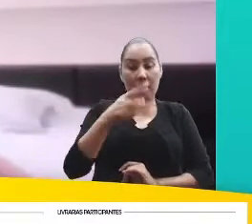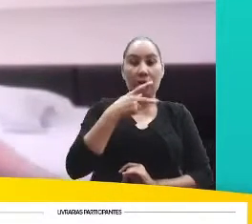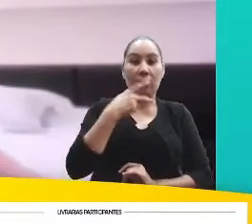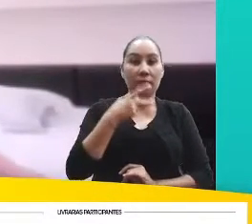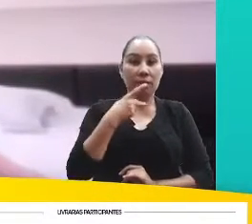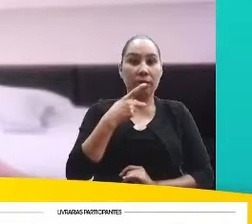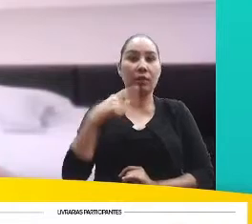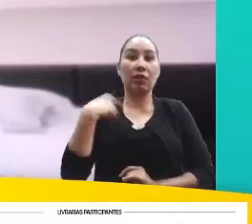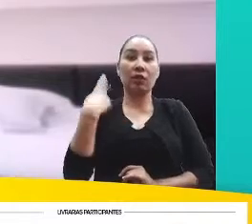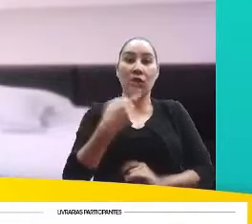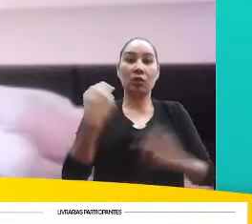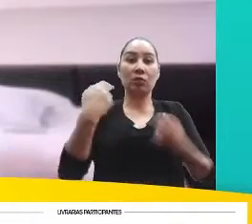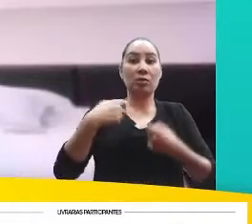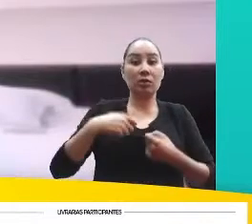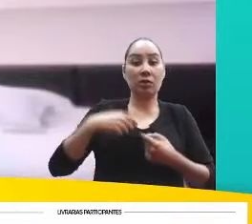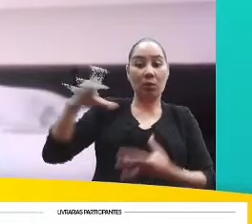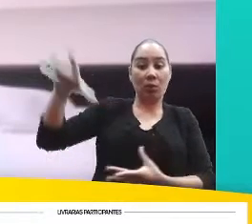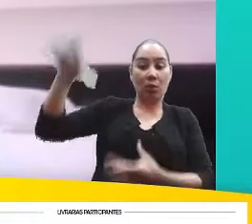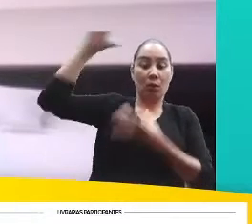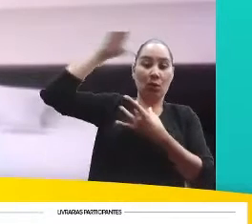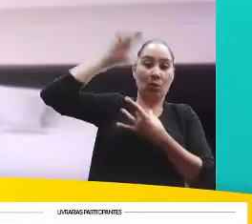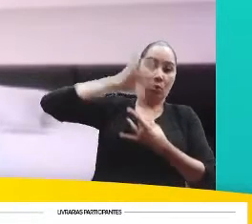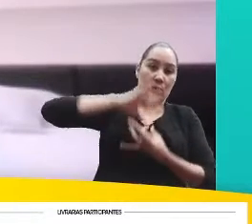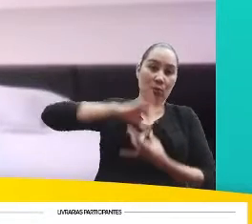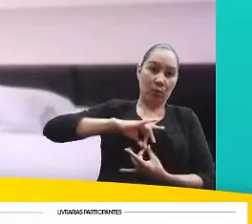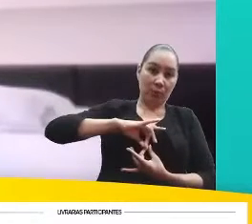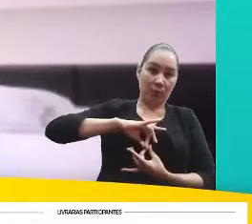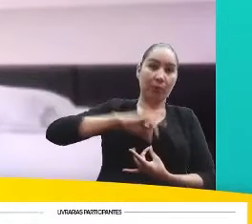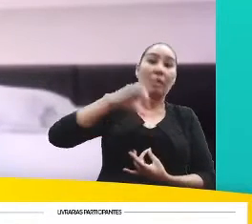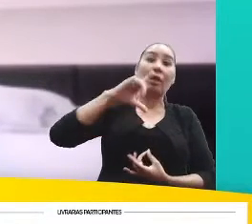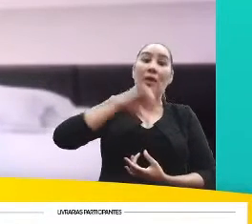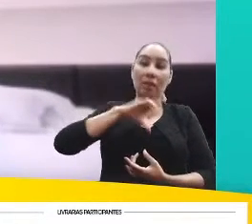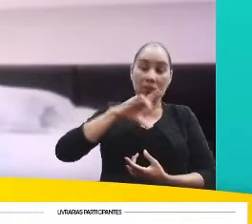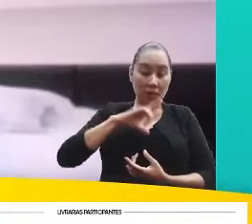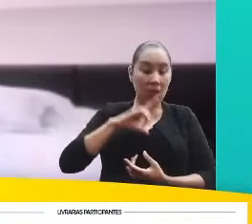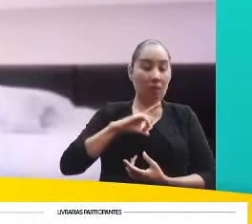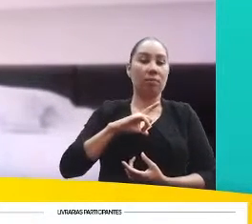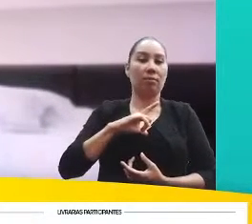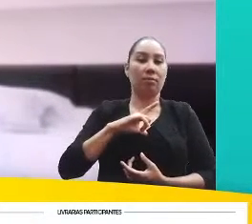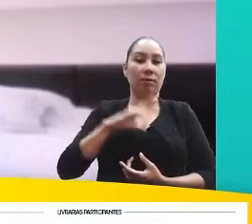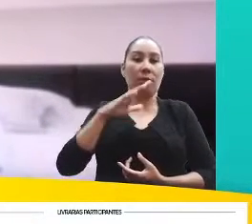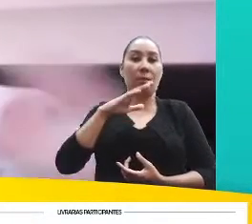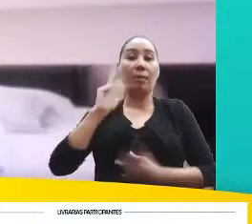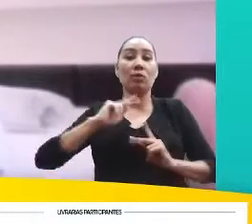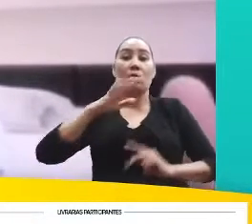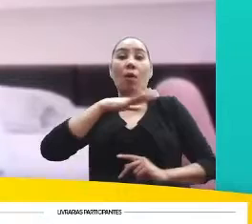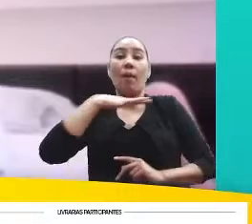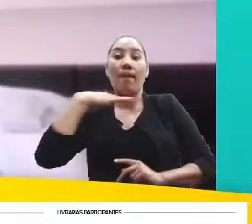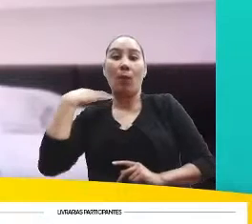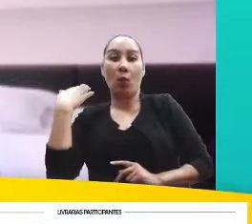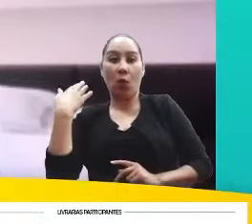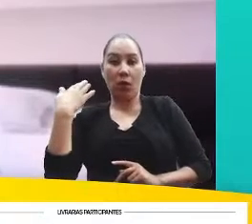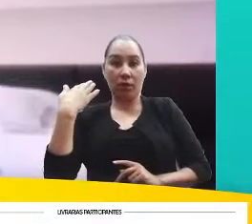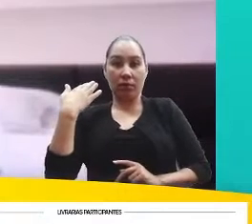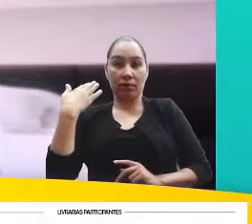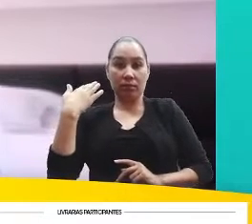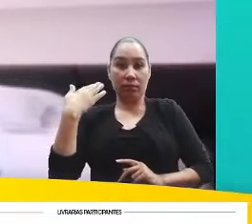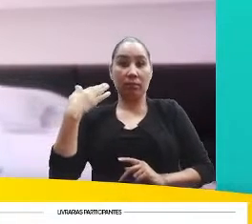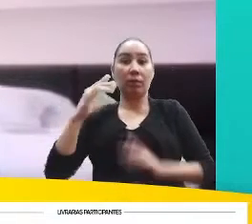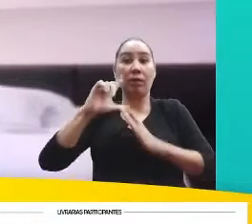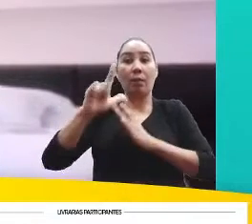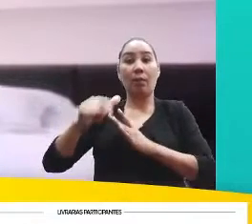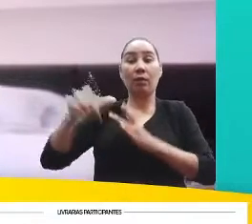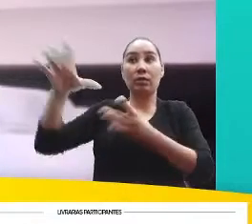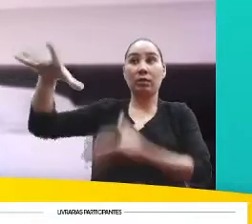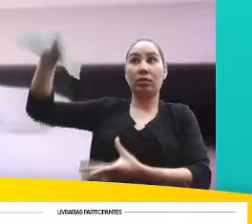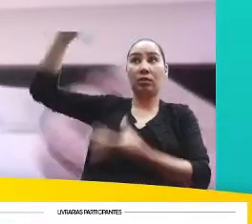a necessidade da reencarnação e nos darmos conta que existe a reencarnação. Então, ele vai nos dar, e é uma grande lição, a